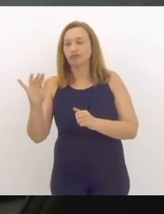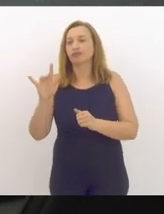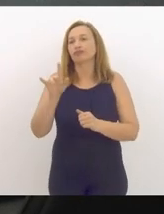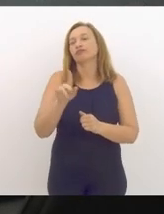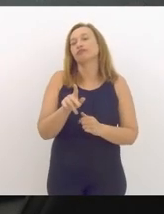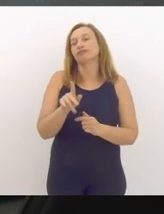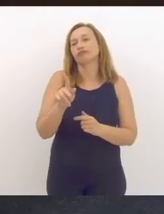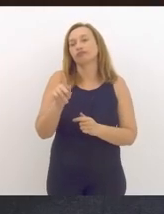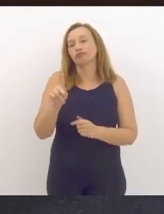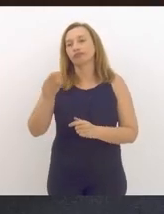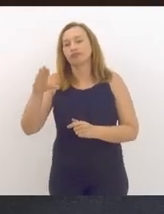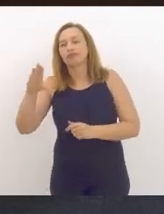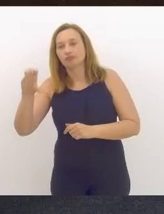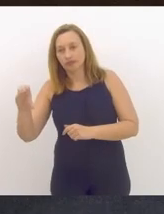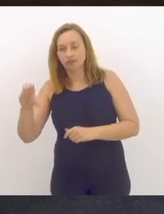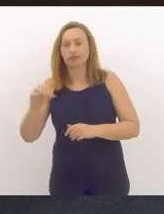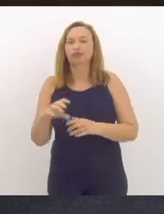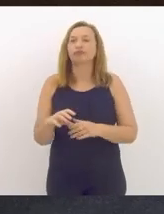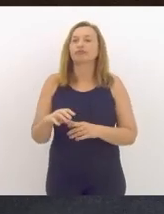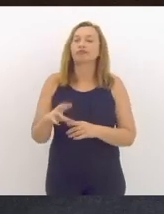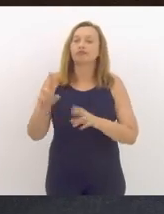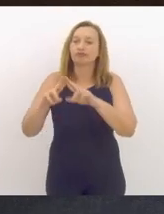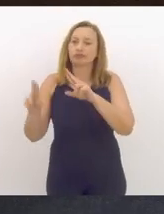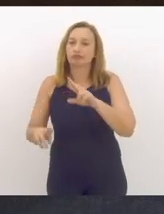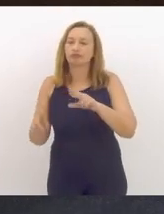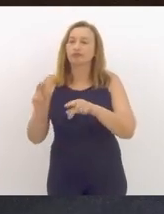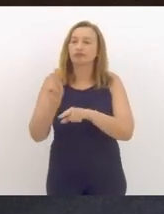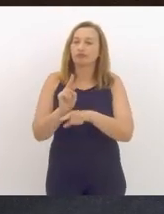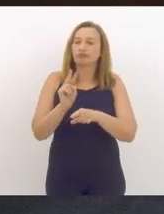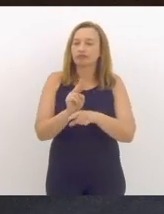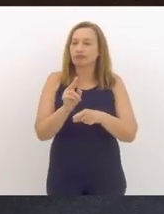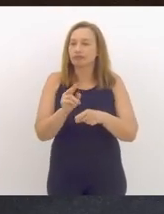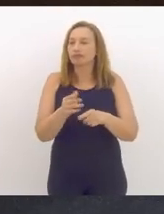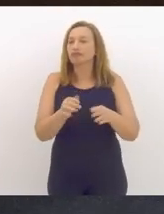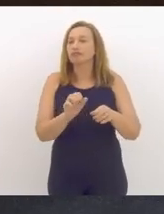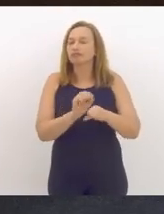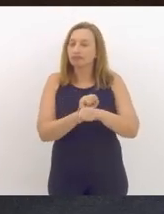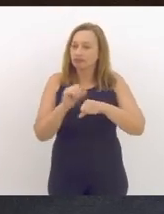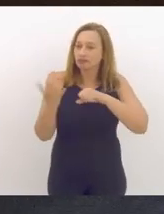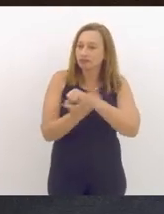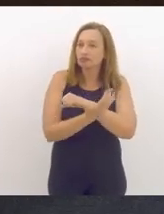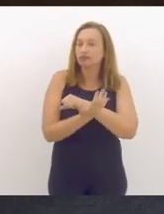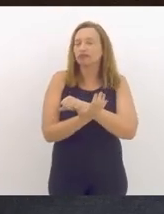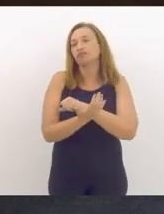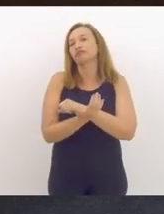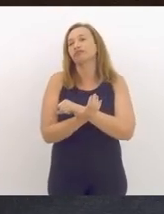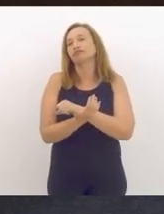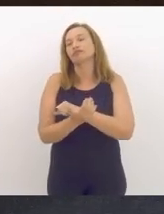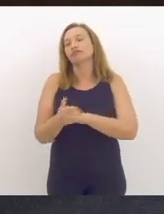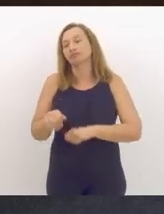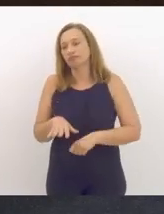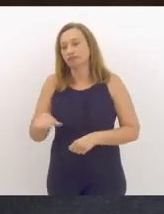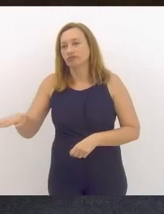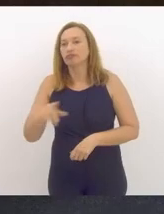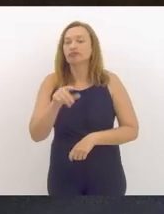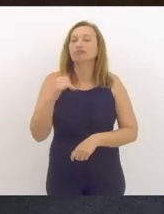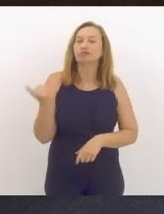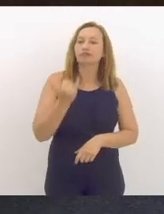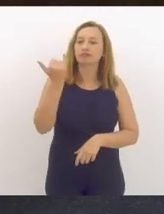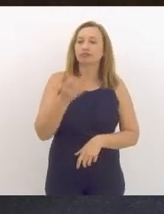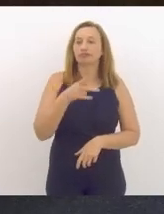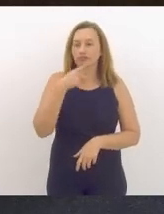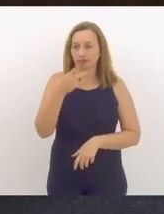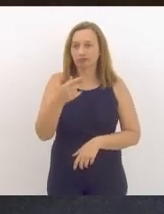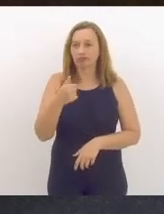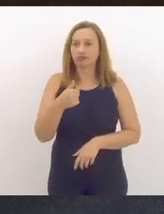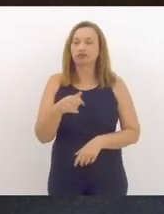territórios, processos de prevenção à Covid-19 nos territórios de favela. Muito importante destacar,